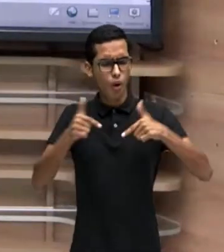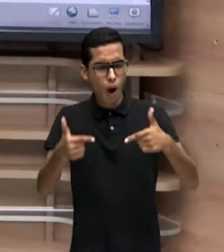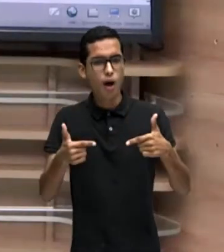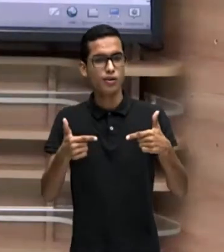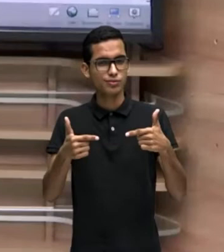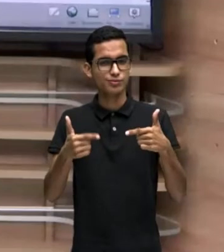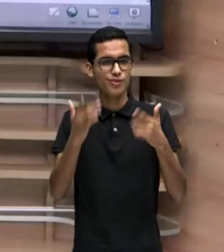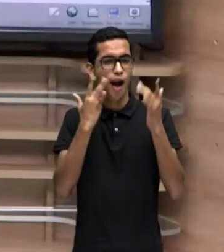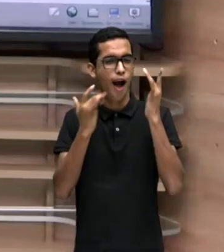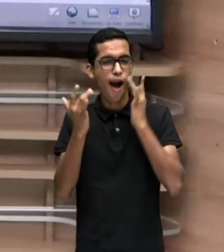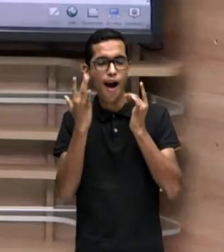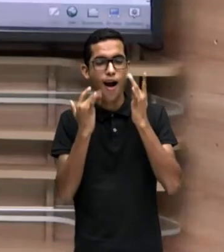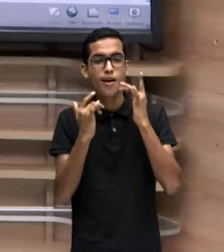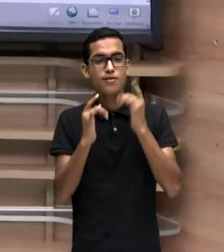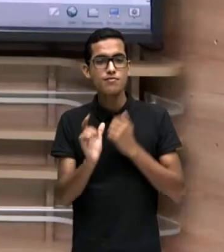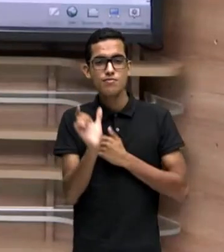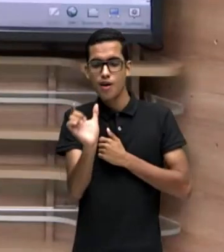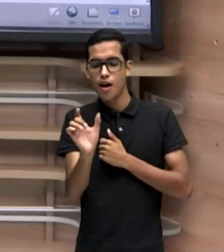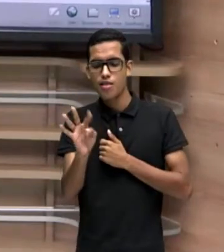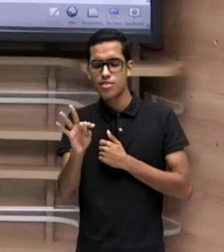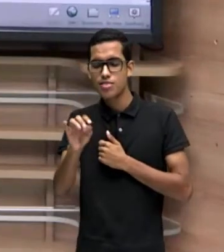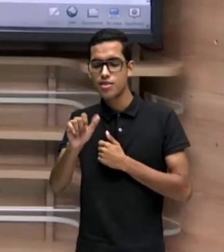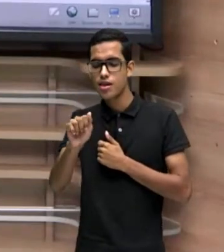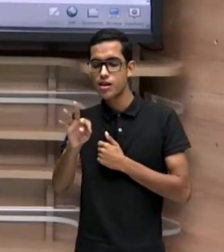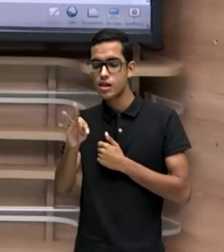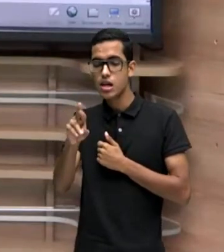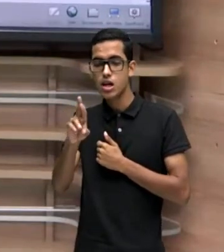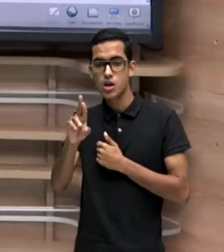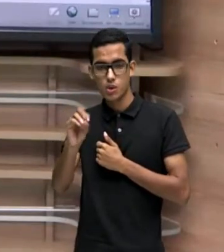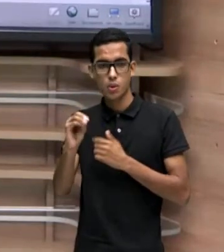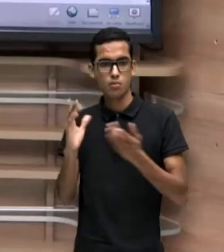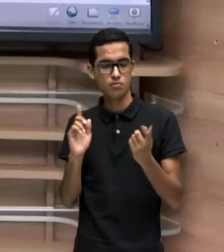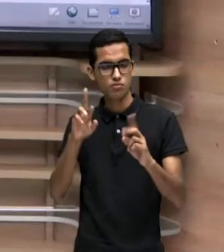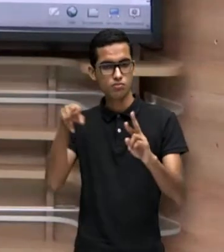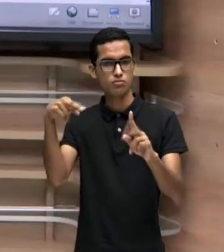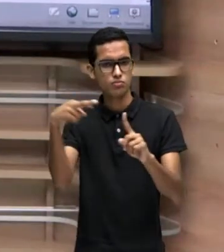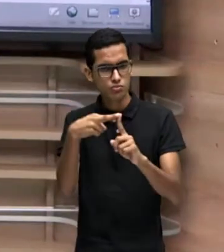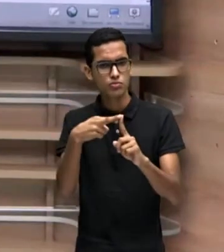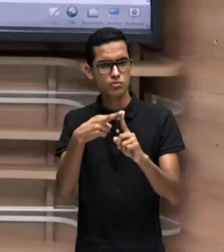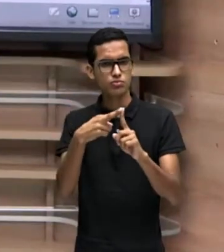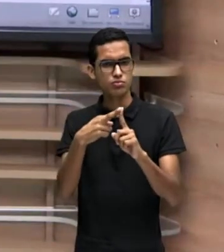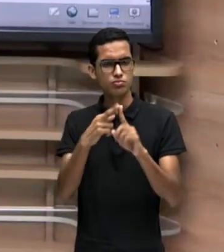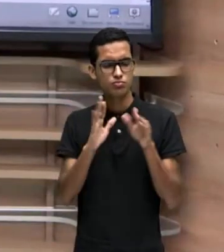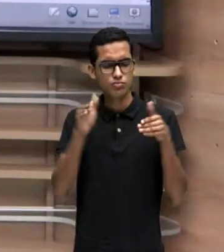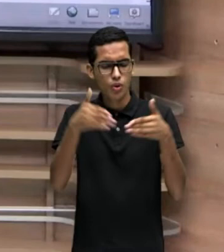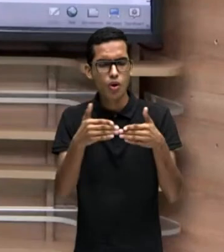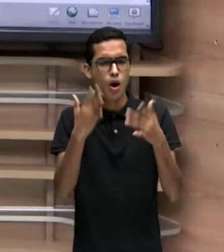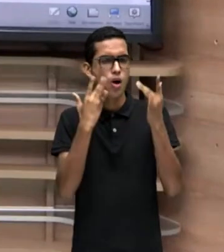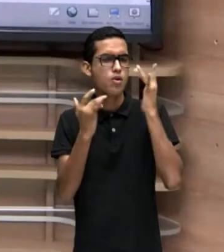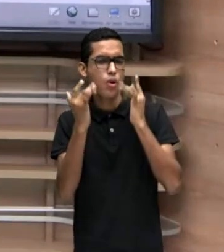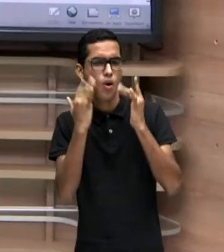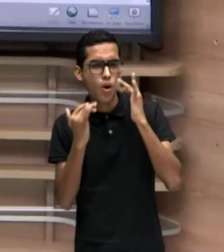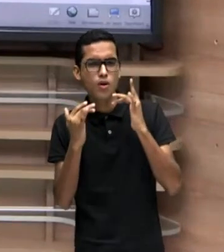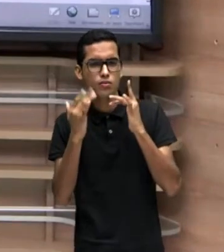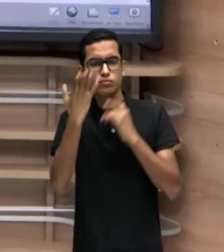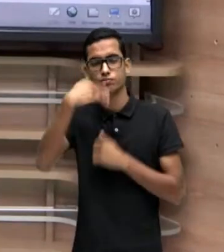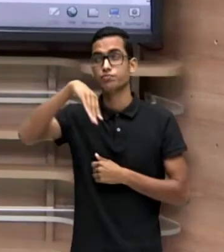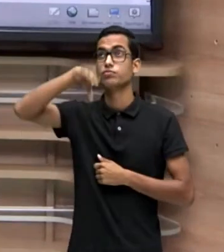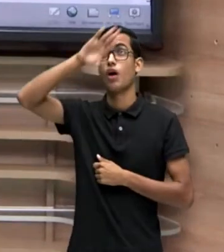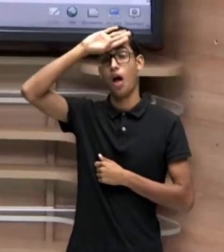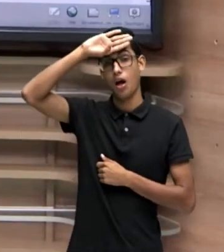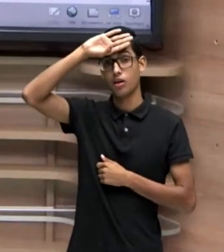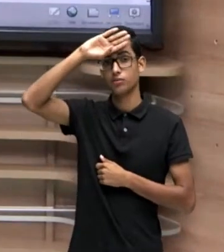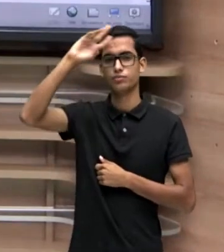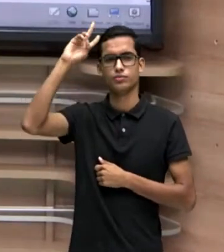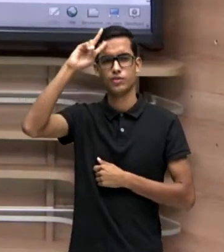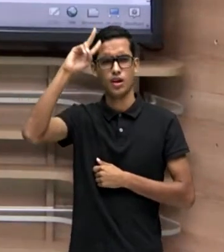viu que a palavra teatro ela pode se referir à ação cênica, à ação dramática, né? Lembrando, estou falando de ação dramática, mas a senhora está